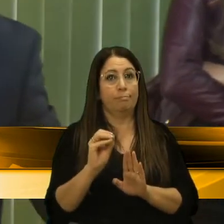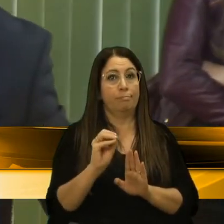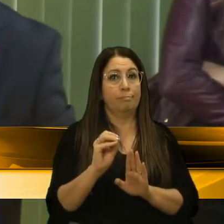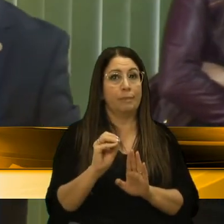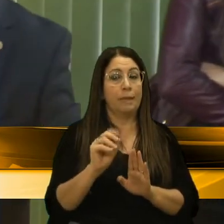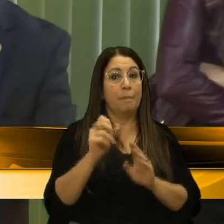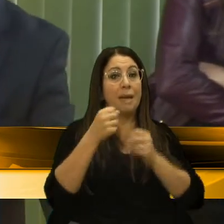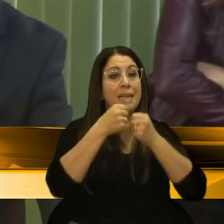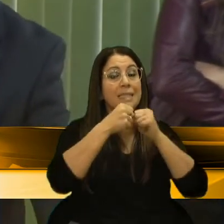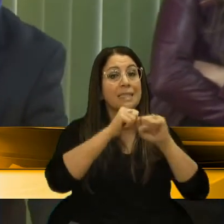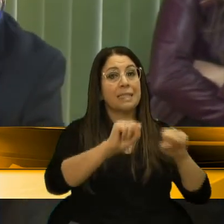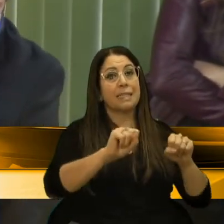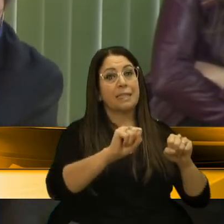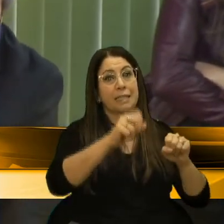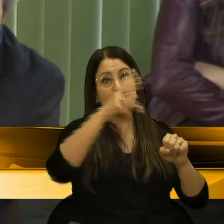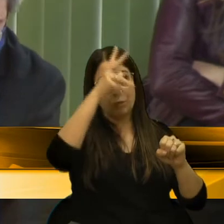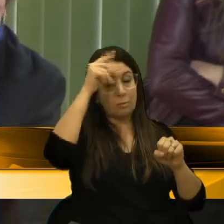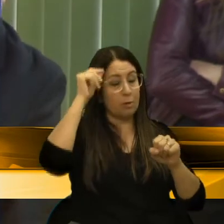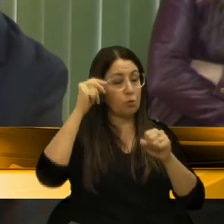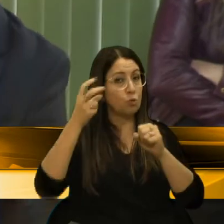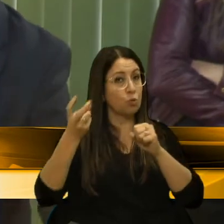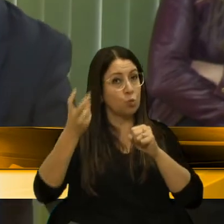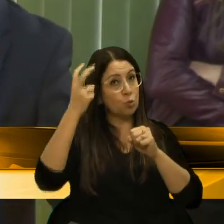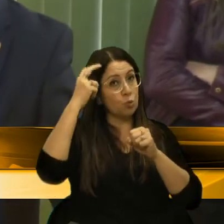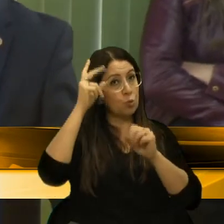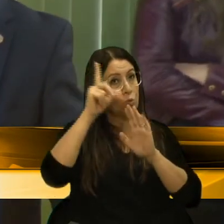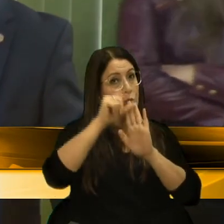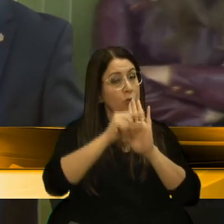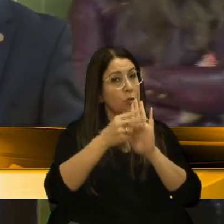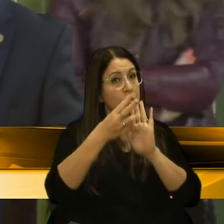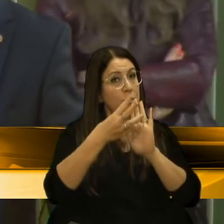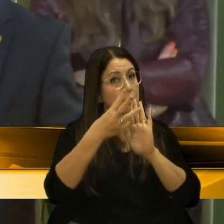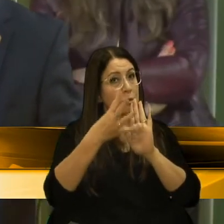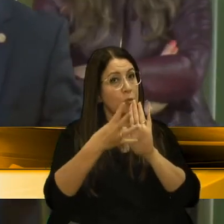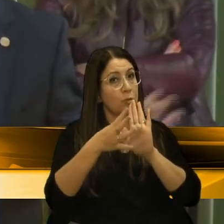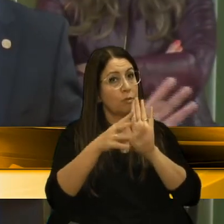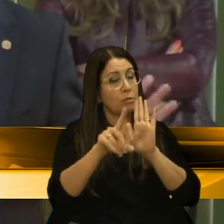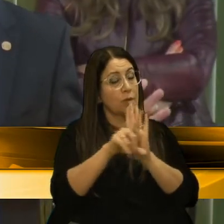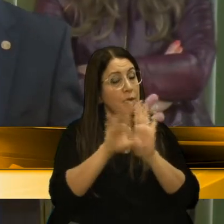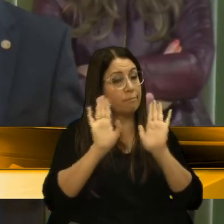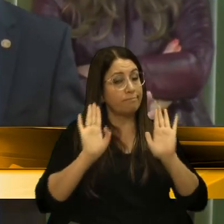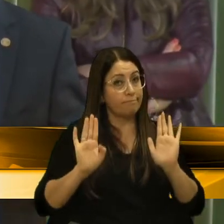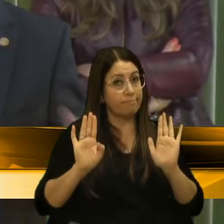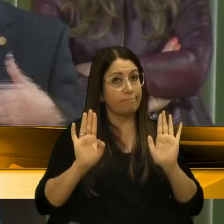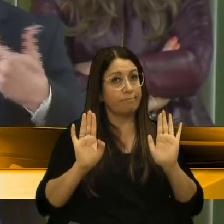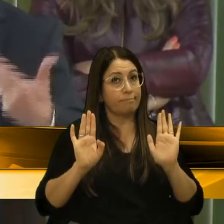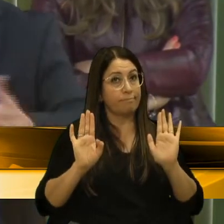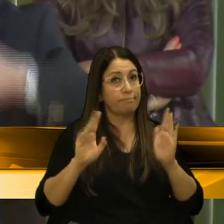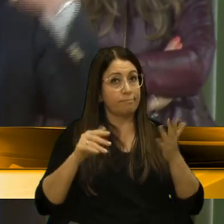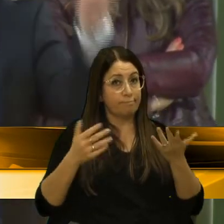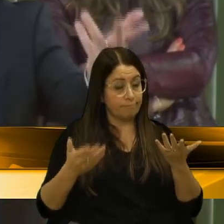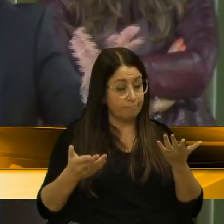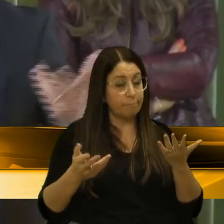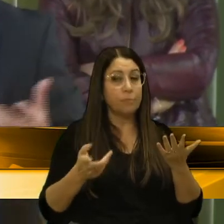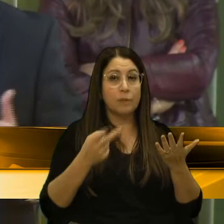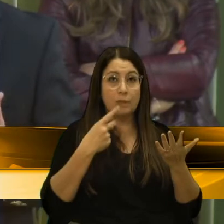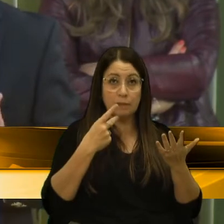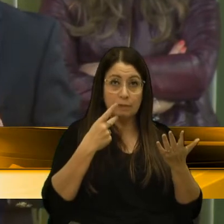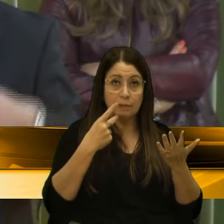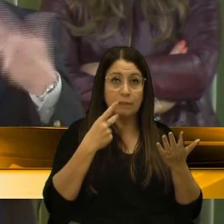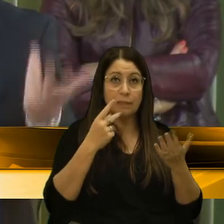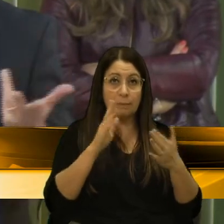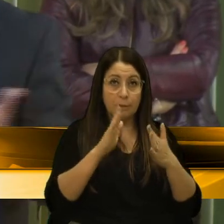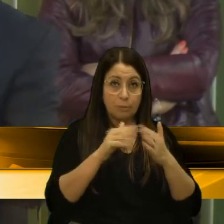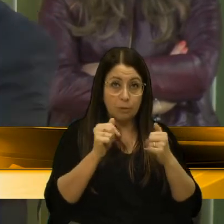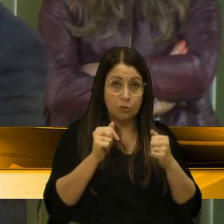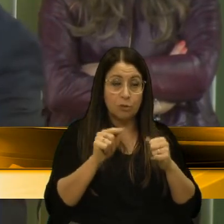a Secretaria Municipal de Cultura através do artigo 34 da nossa lei orgânica. Então, eu quis fazer, inclusive, mais um